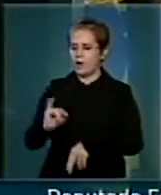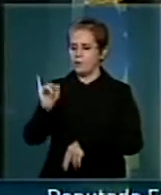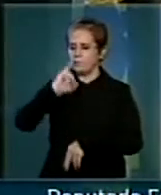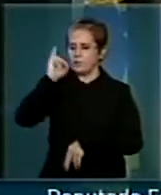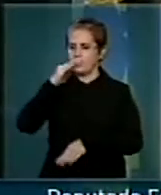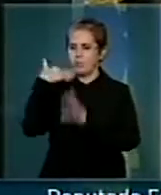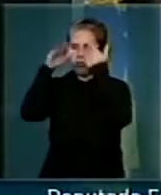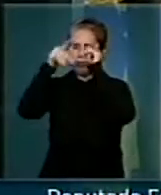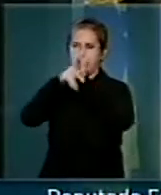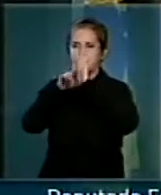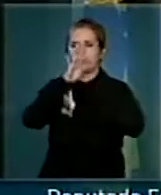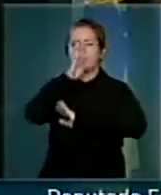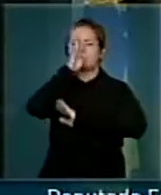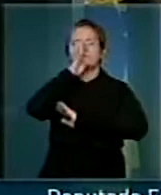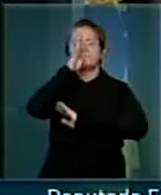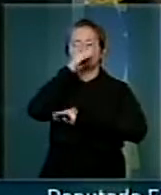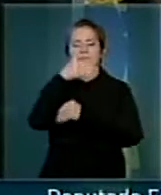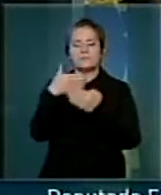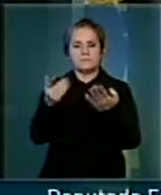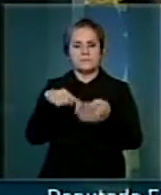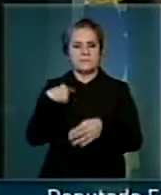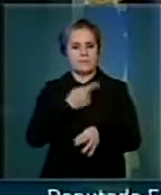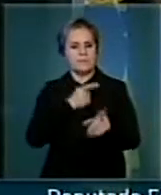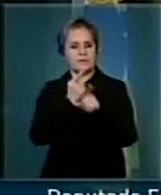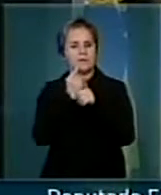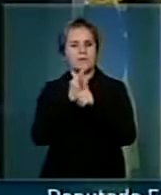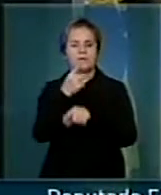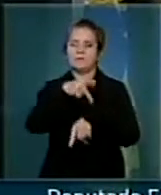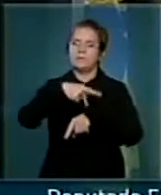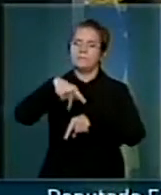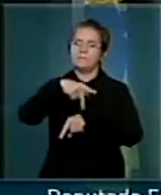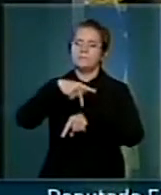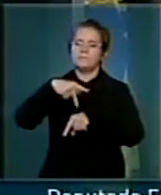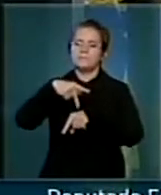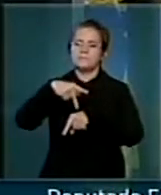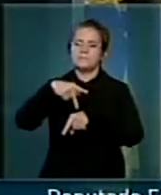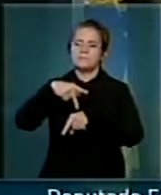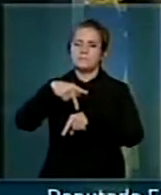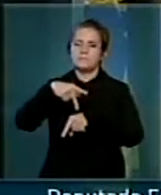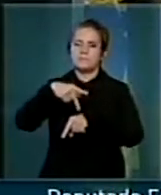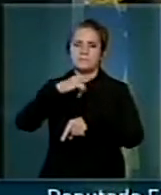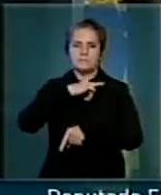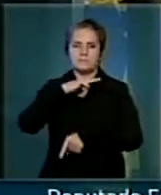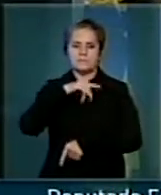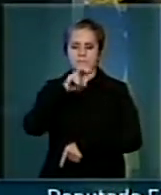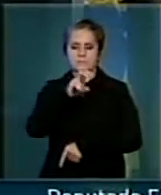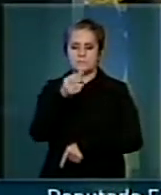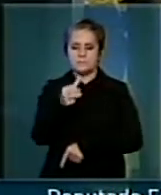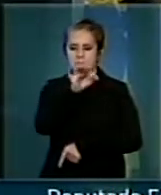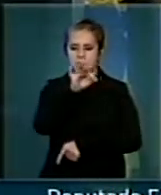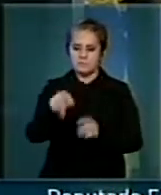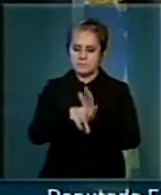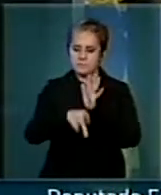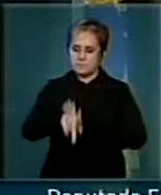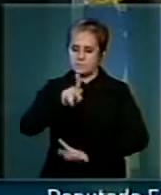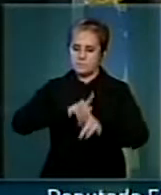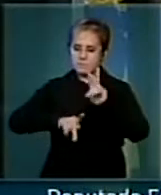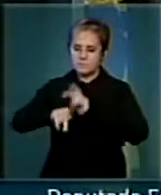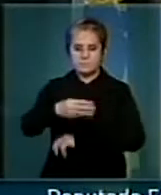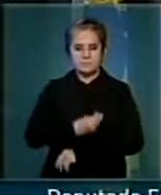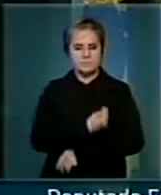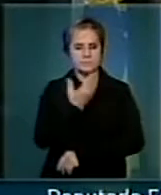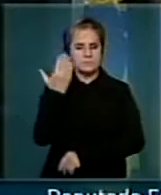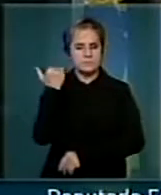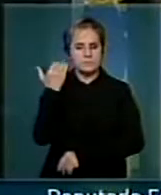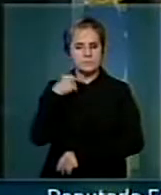dos generais. Ao descobrir um país no qual 56% da população vivia